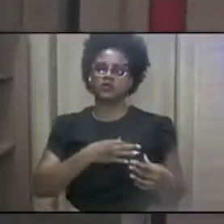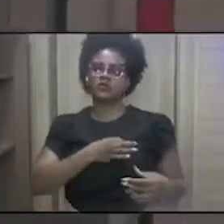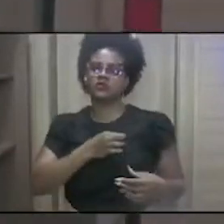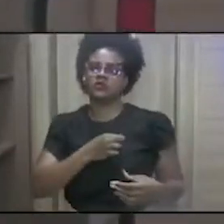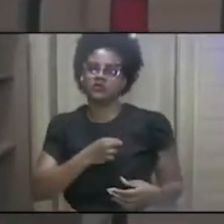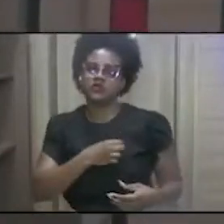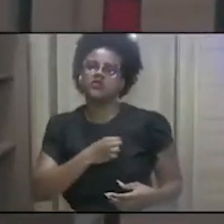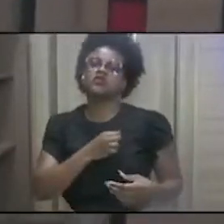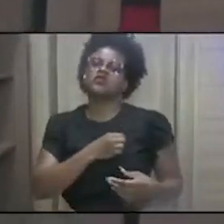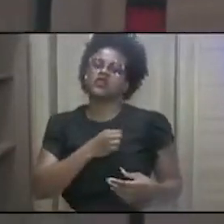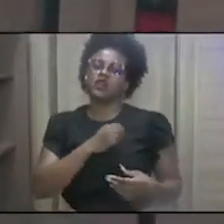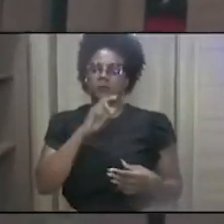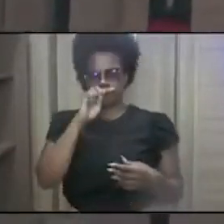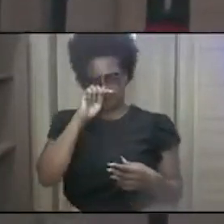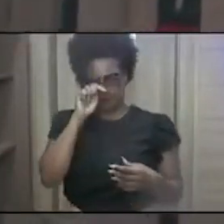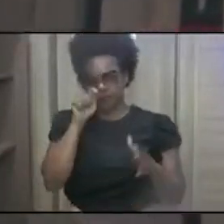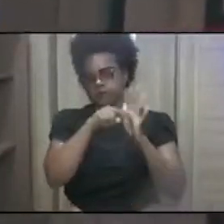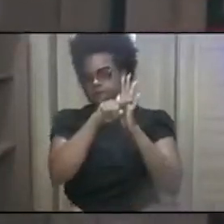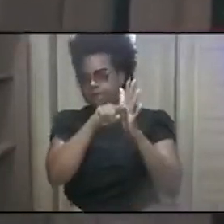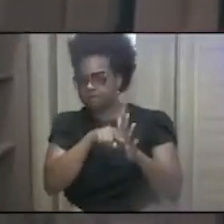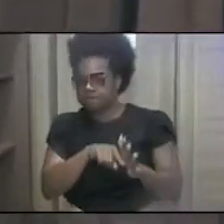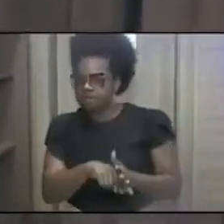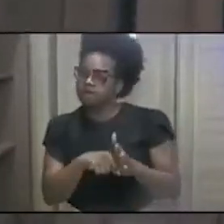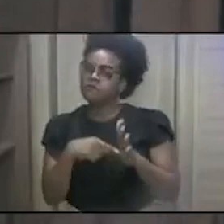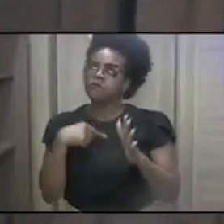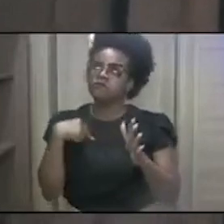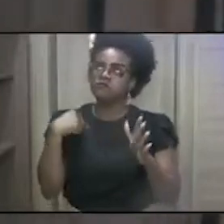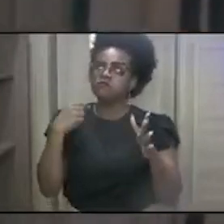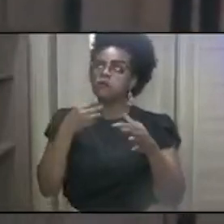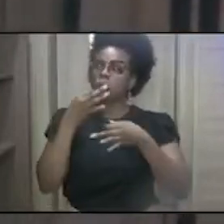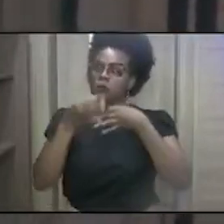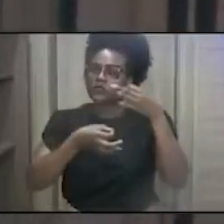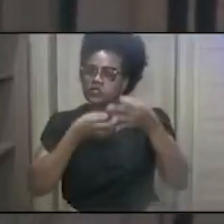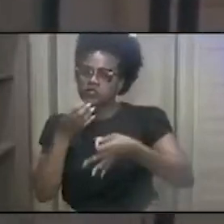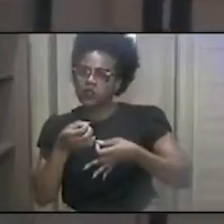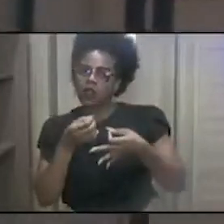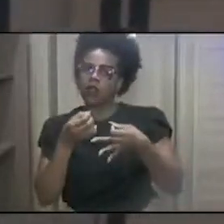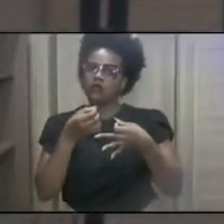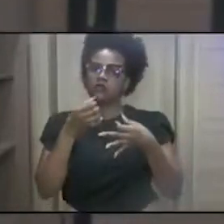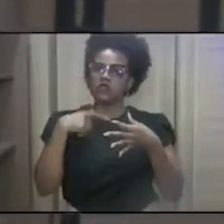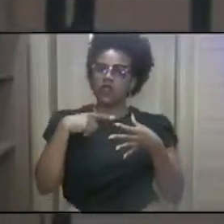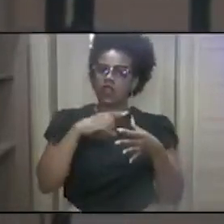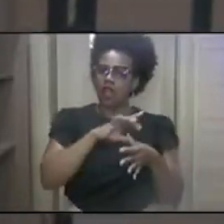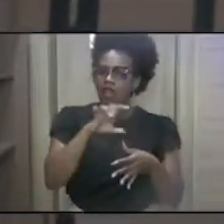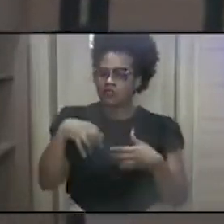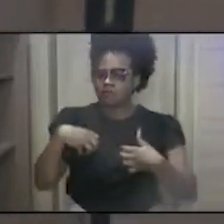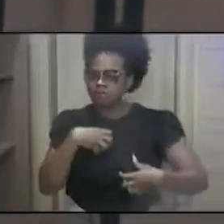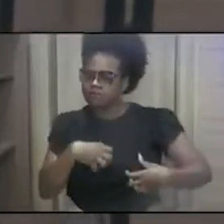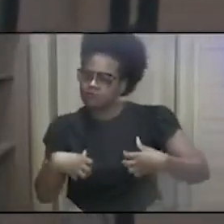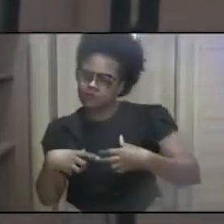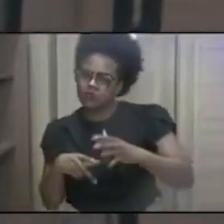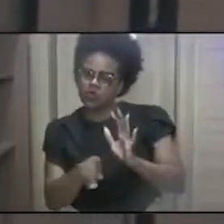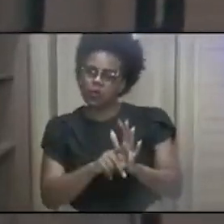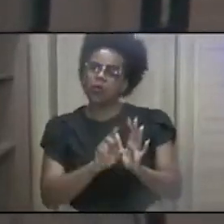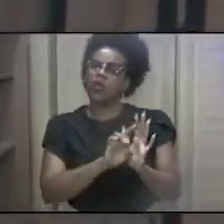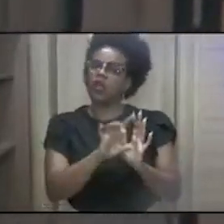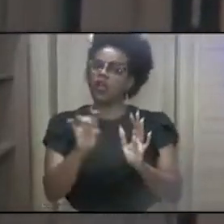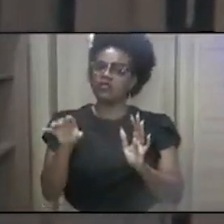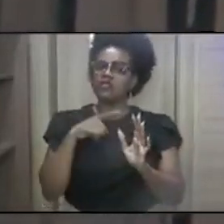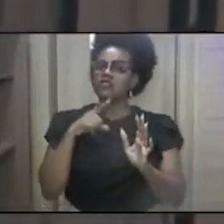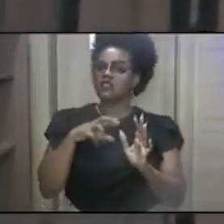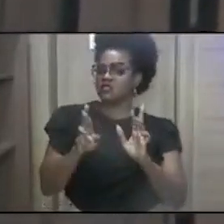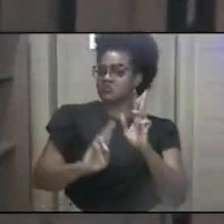com que essa pesquisa também, né, se desdobre em torno de um pensamento crítico, de um certo desconforto com o que ela vai produzir em termos de